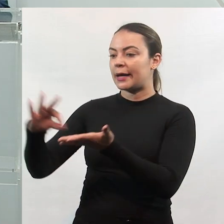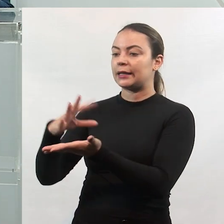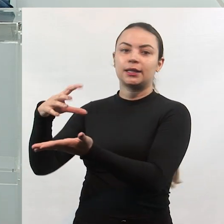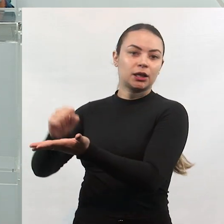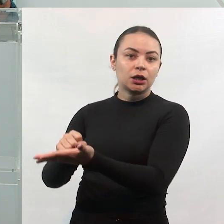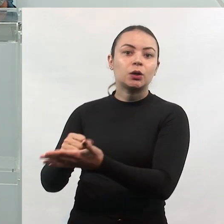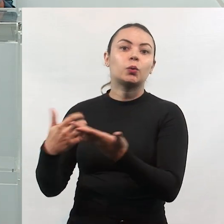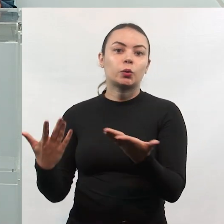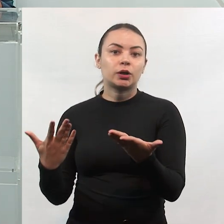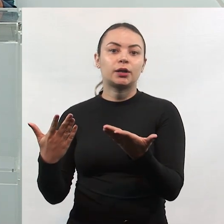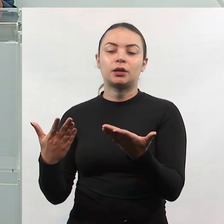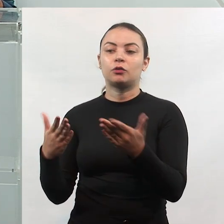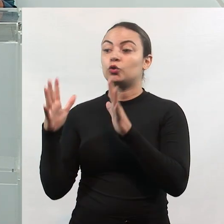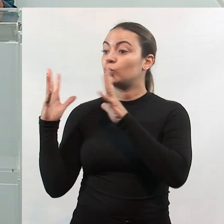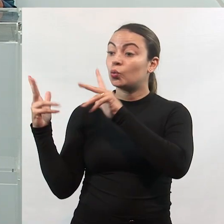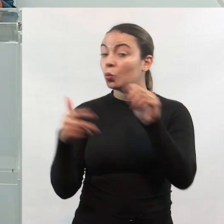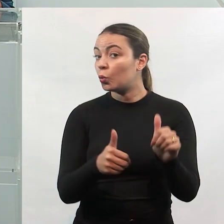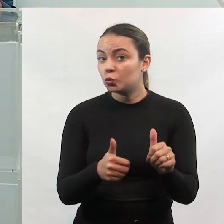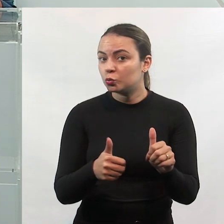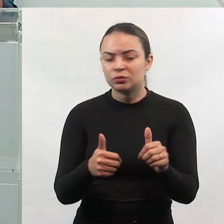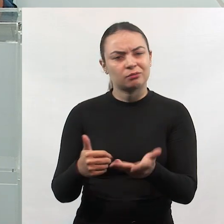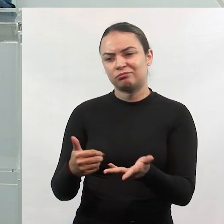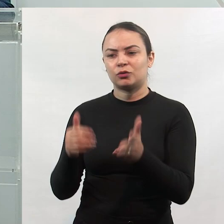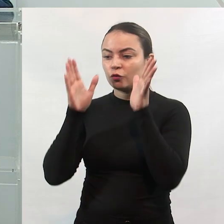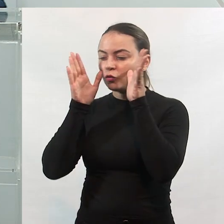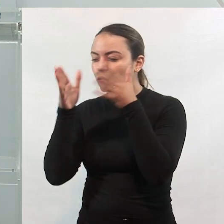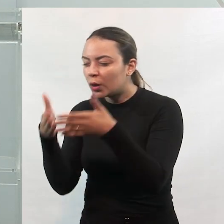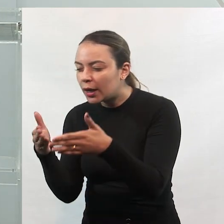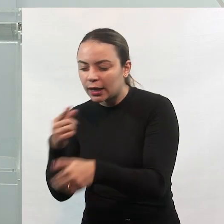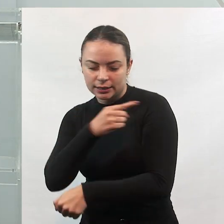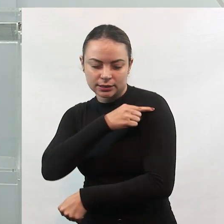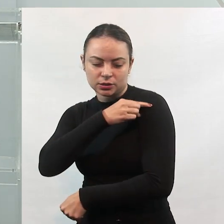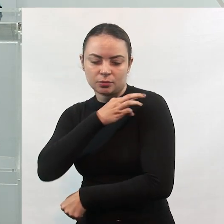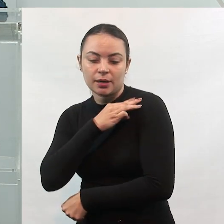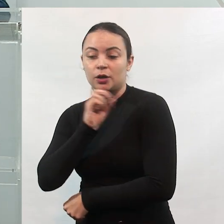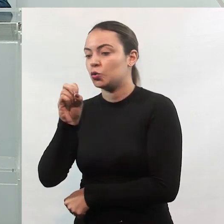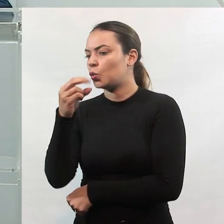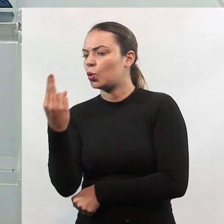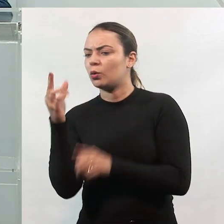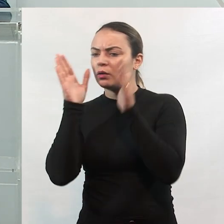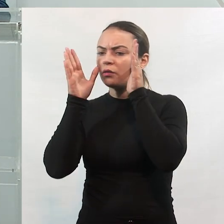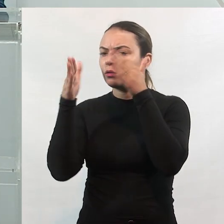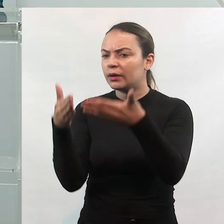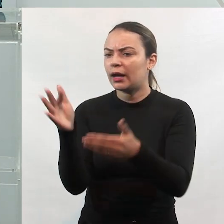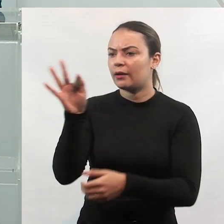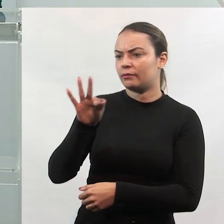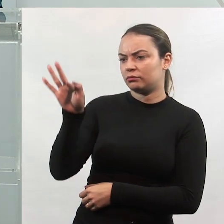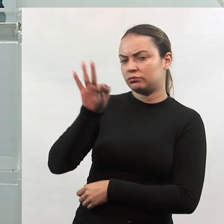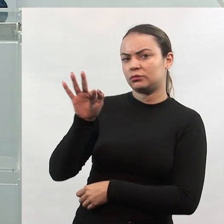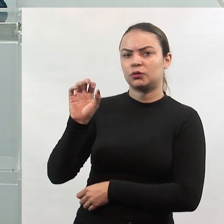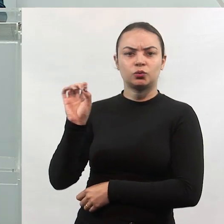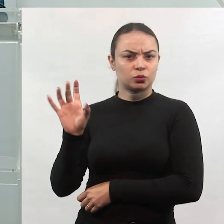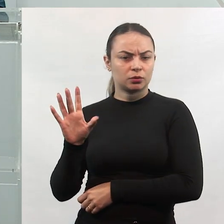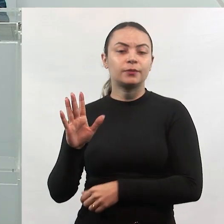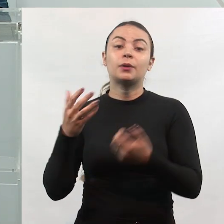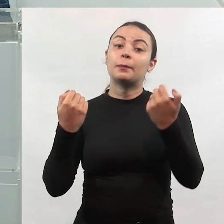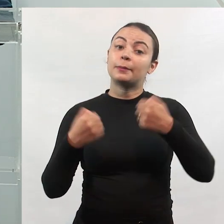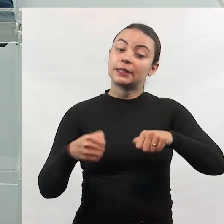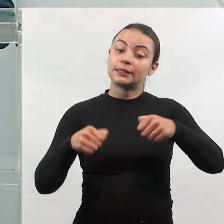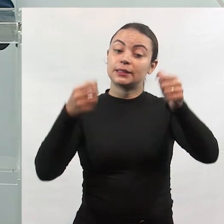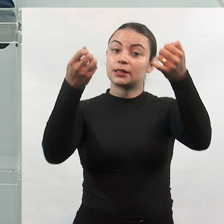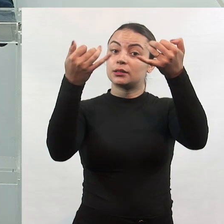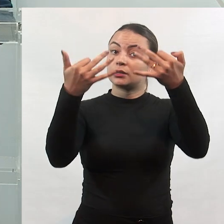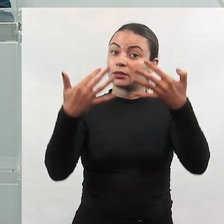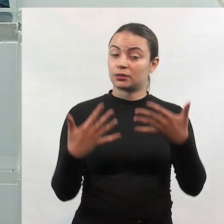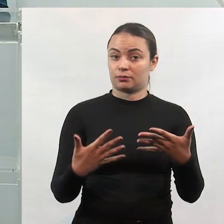Por que eu quero olhar só para o ensino médio? Tá? Porque é da educação básica, que está relacionado com o Plano Nacional de Educação. Então, tudo isso